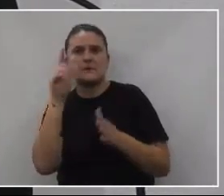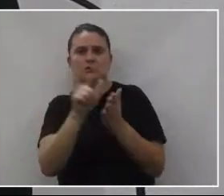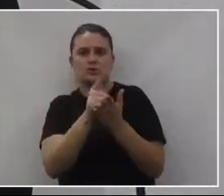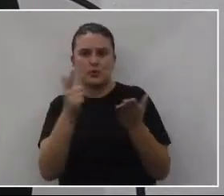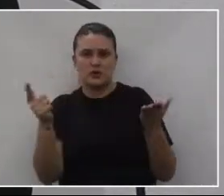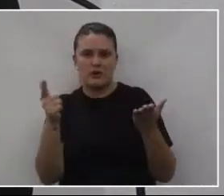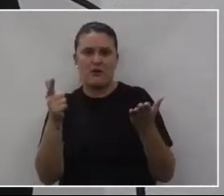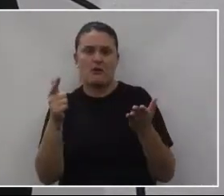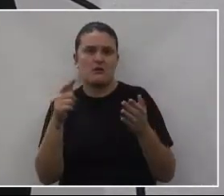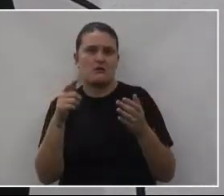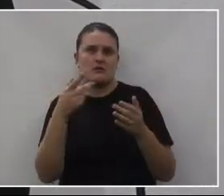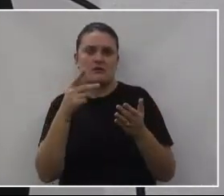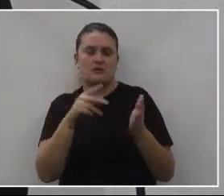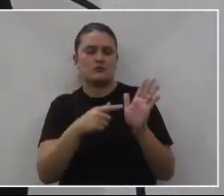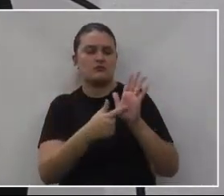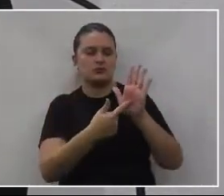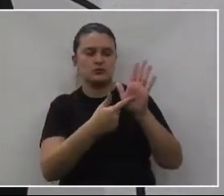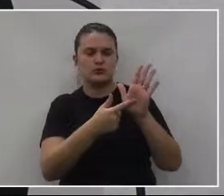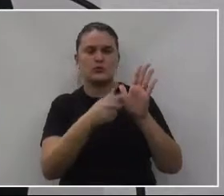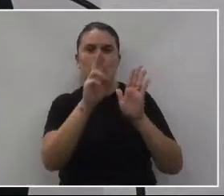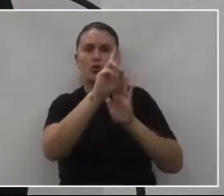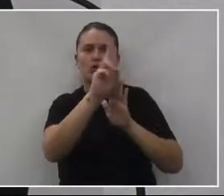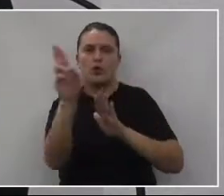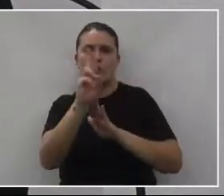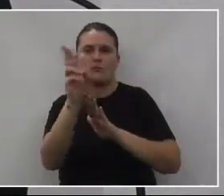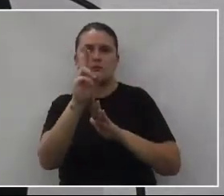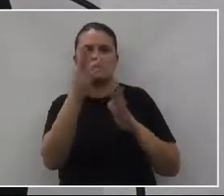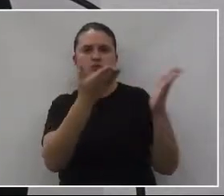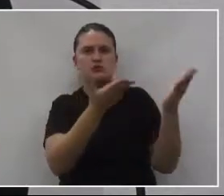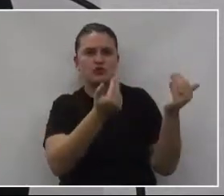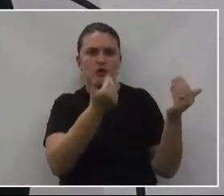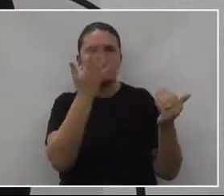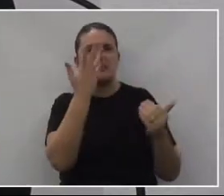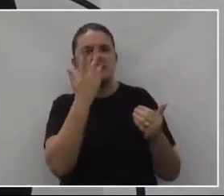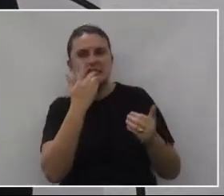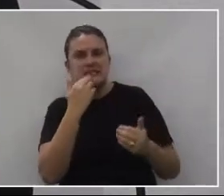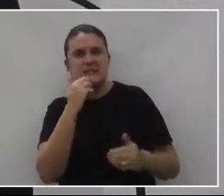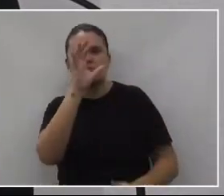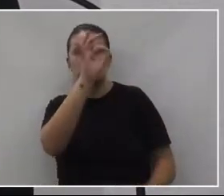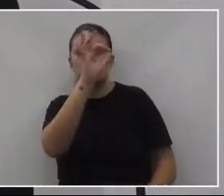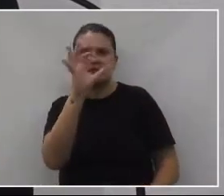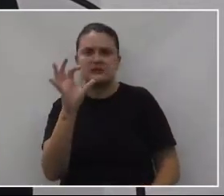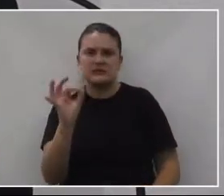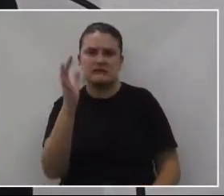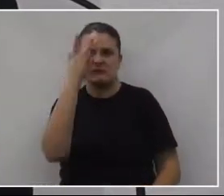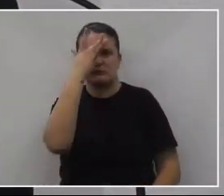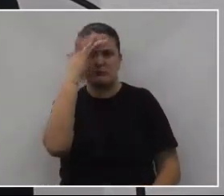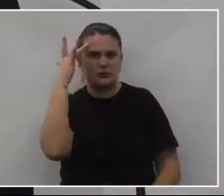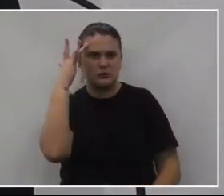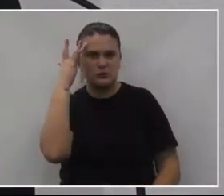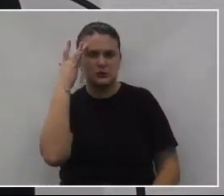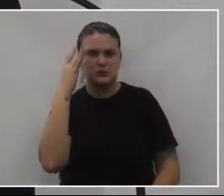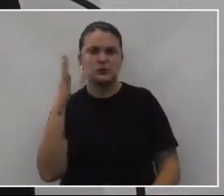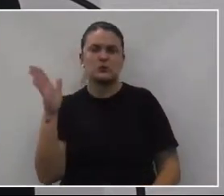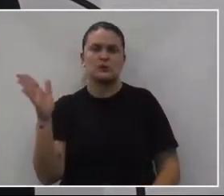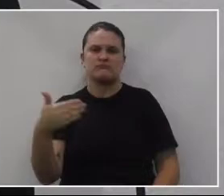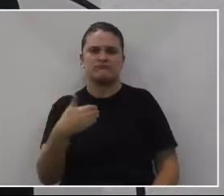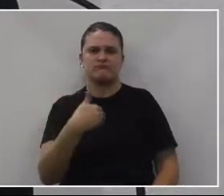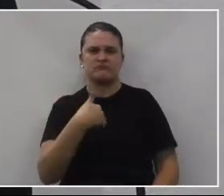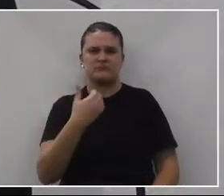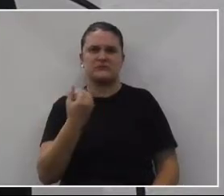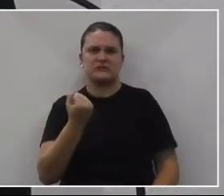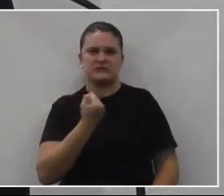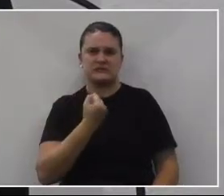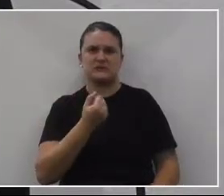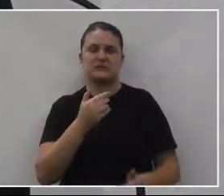cidade, o público infanto-juvenil, que é a maior porcentagem dos casos de tentativa de suicídio, né? Nós perdemos